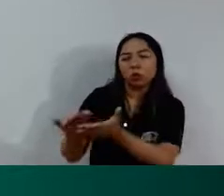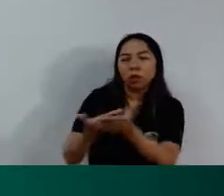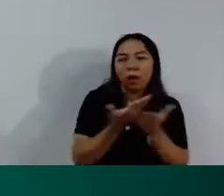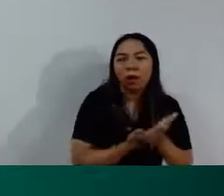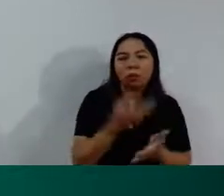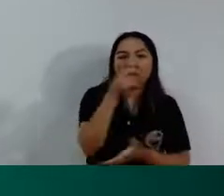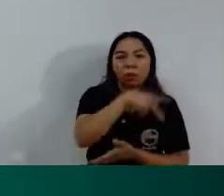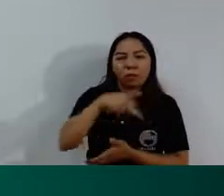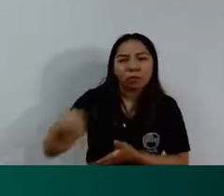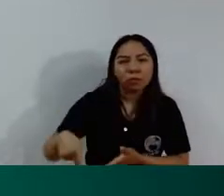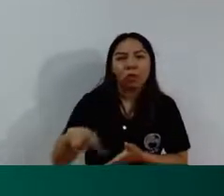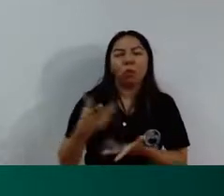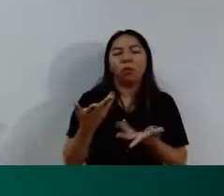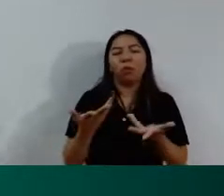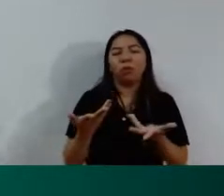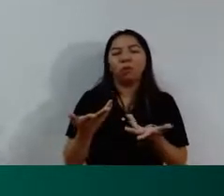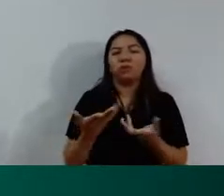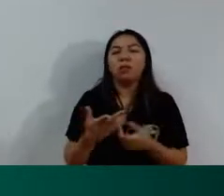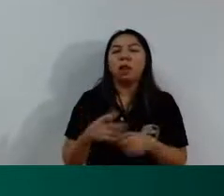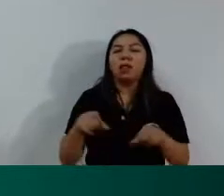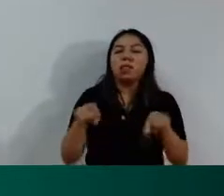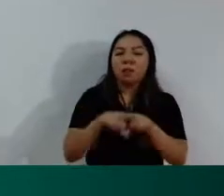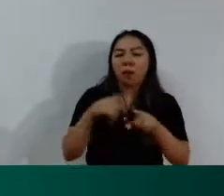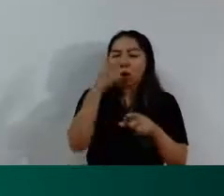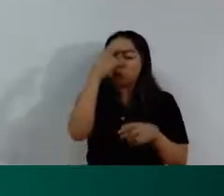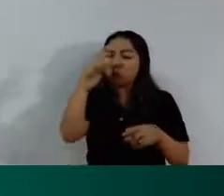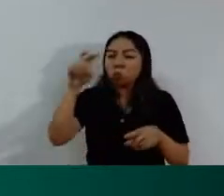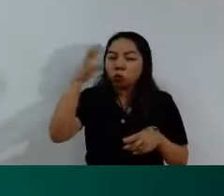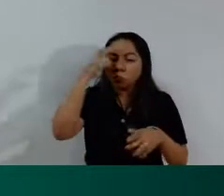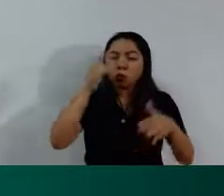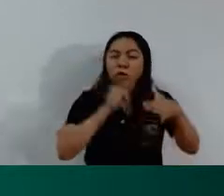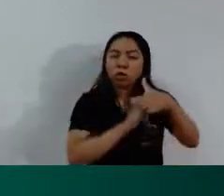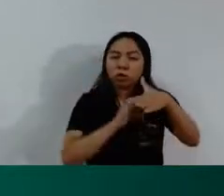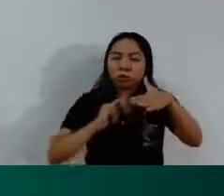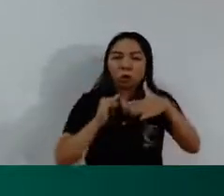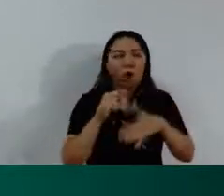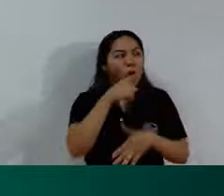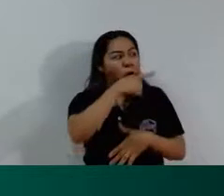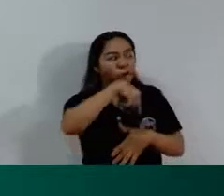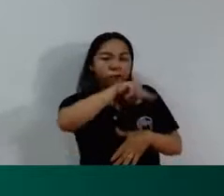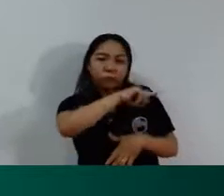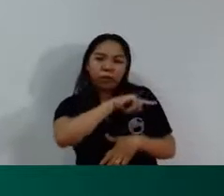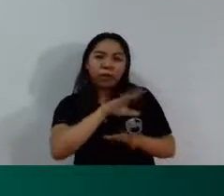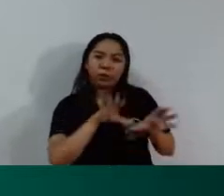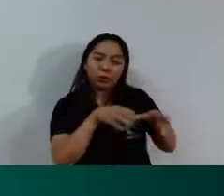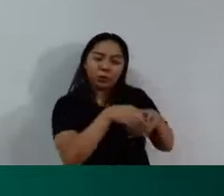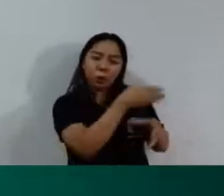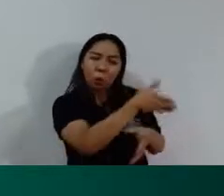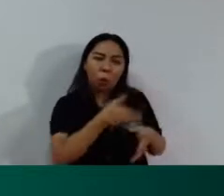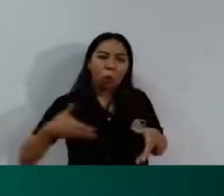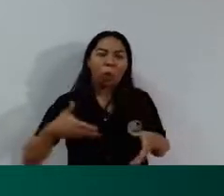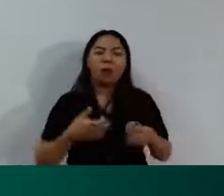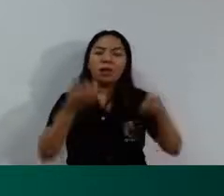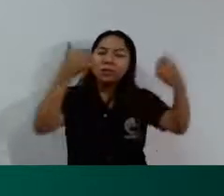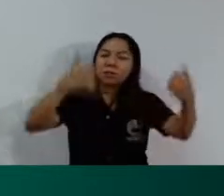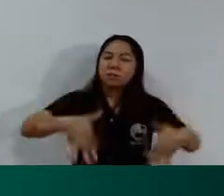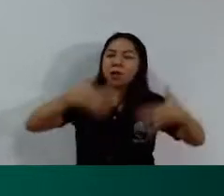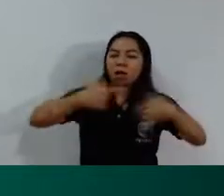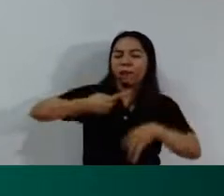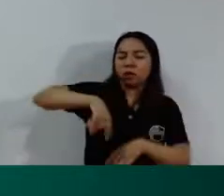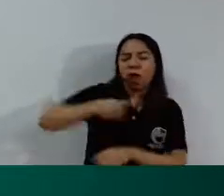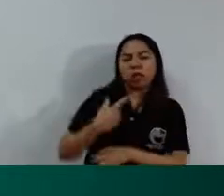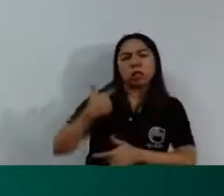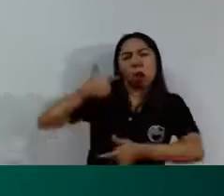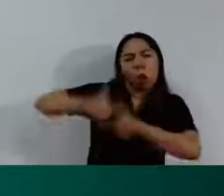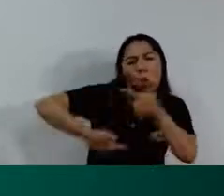e com as culturas institucionais e vocês aqui chegam com a história de luta de vocês